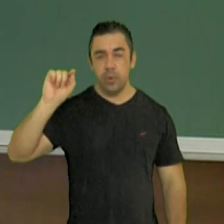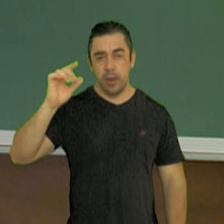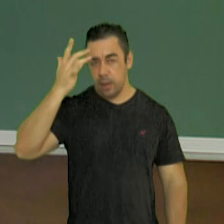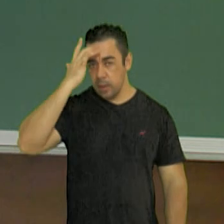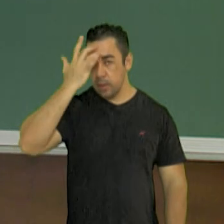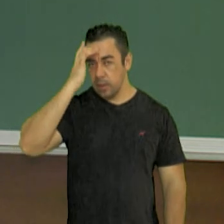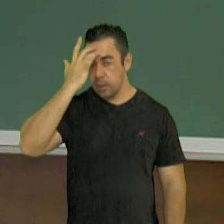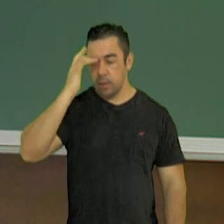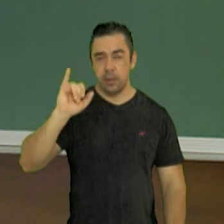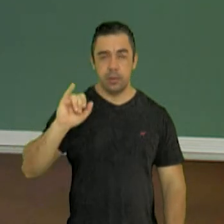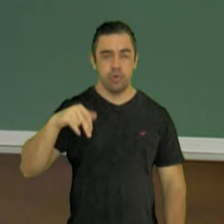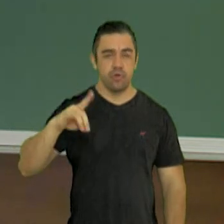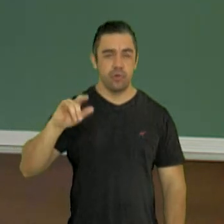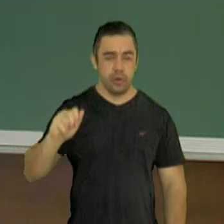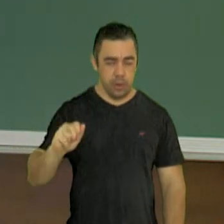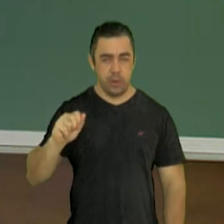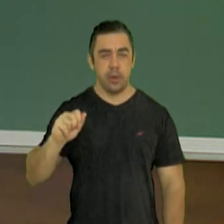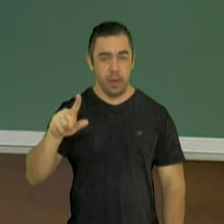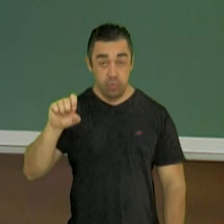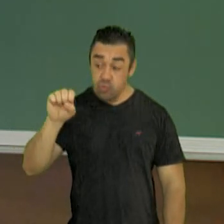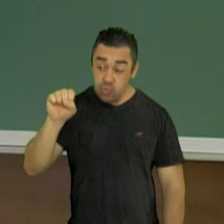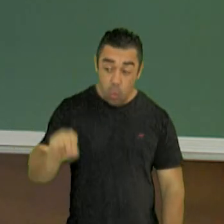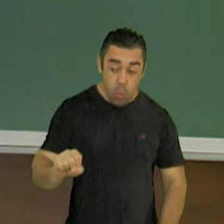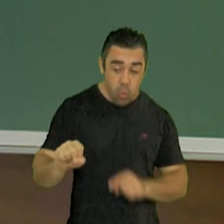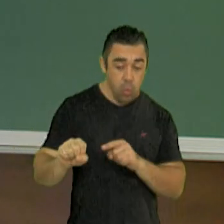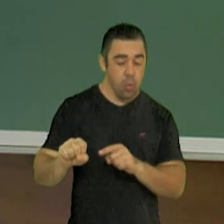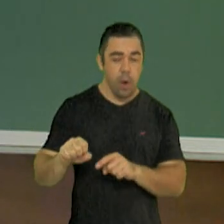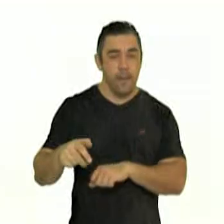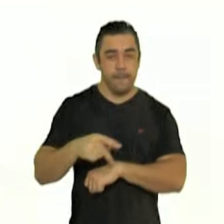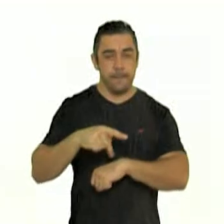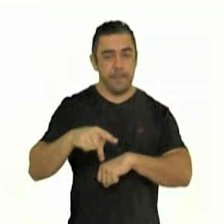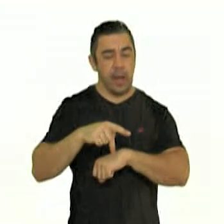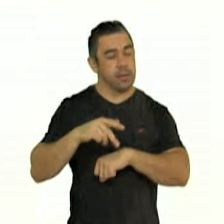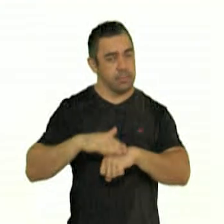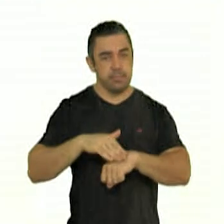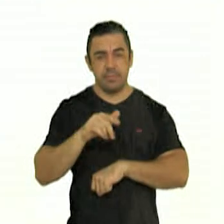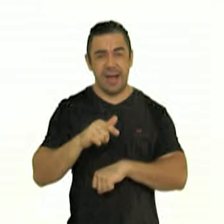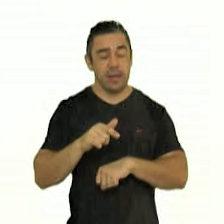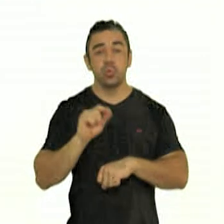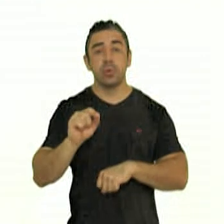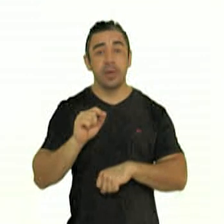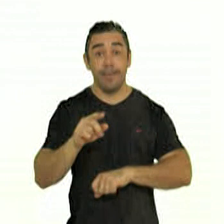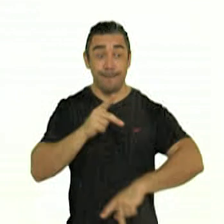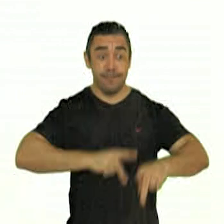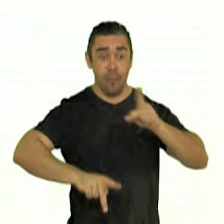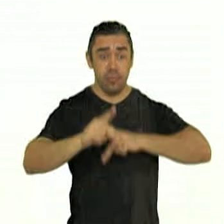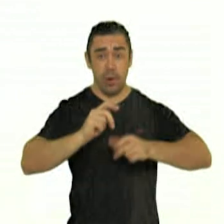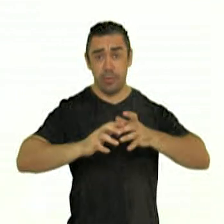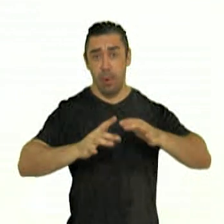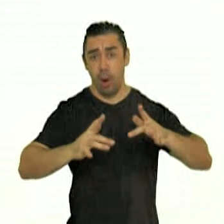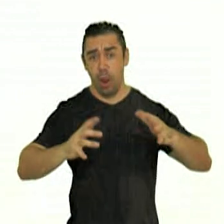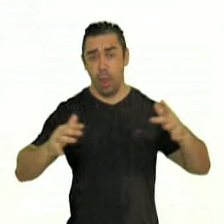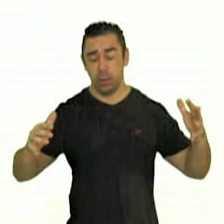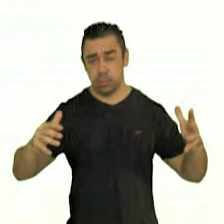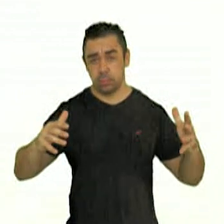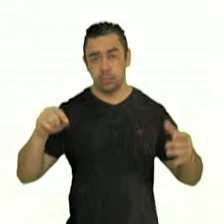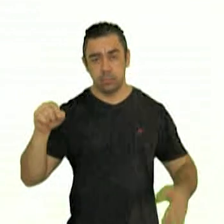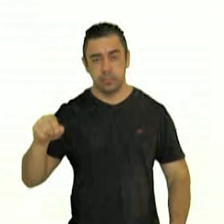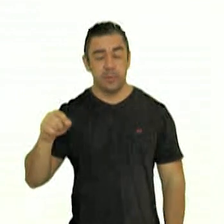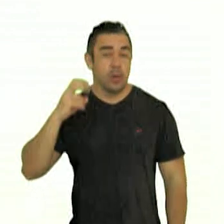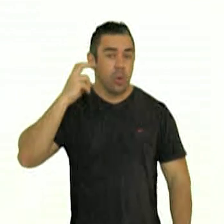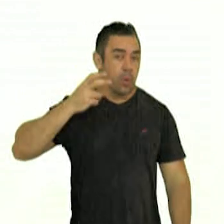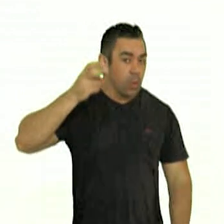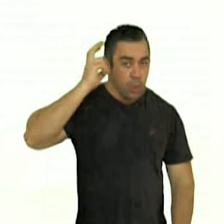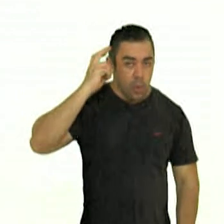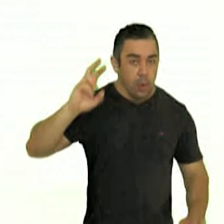na parte sul. A Índia, né, é um país que também tem uma das maiores populações do planeta, tem uma